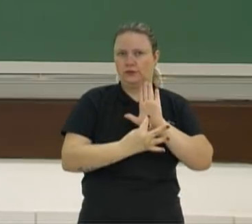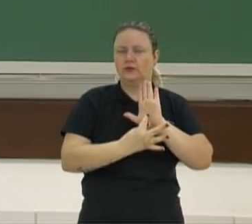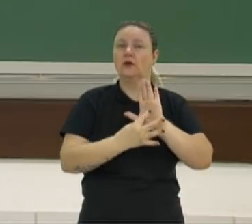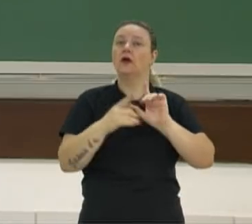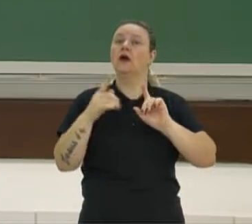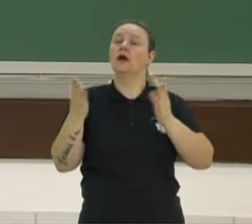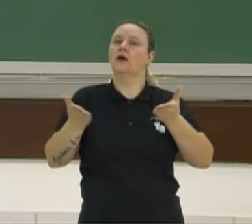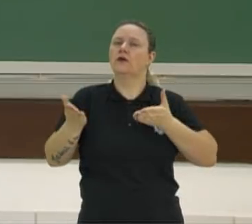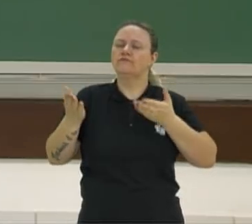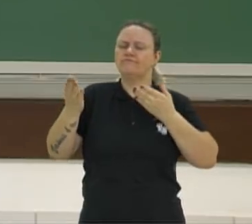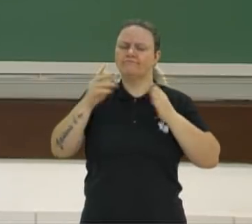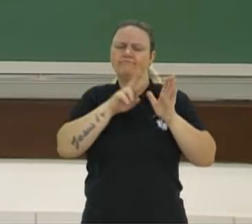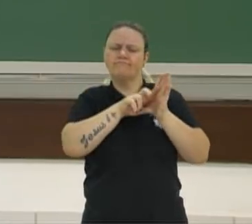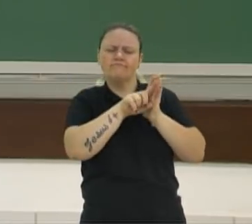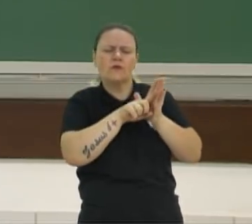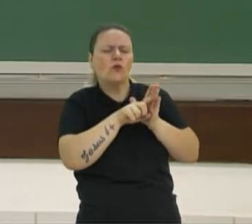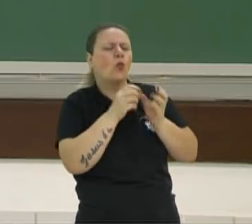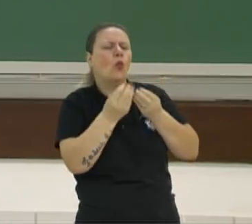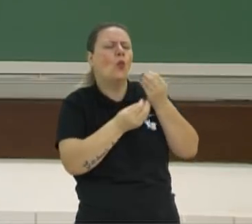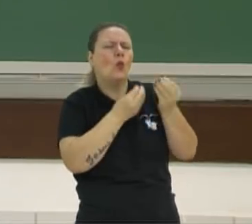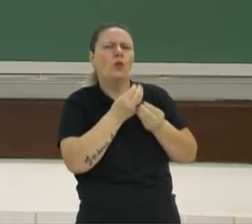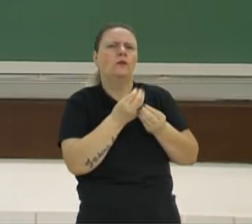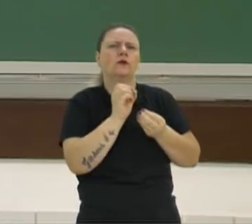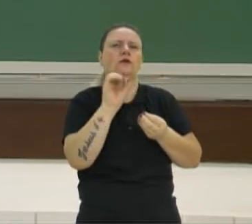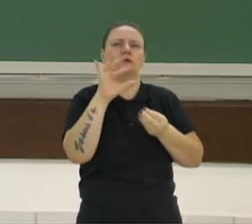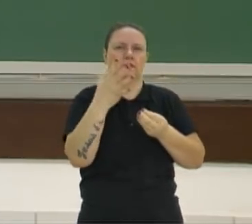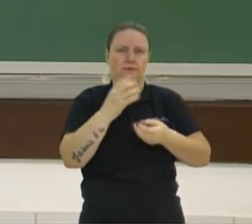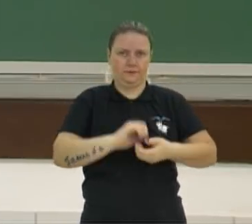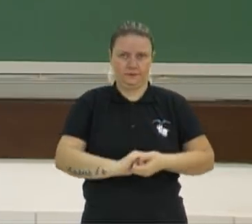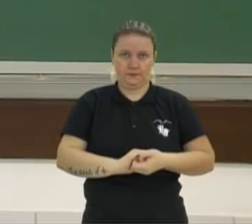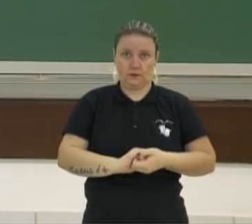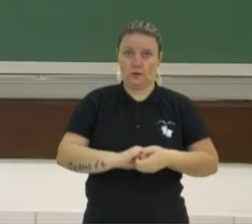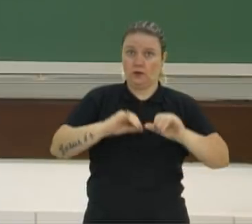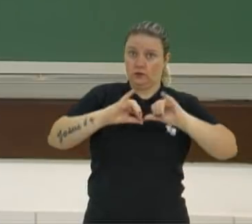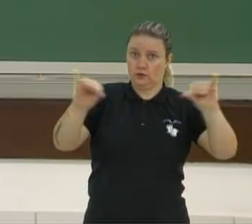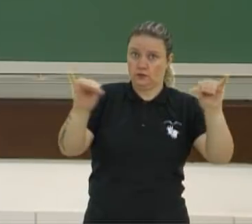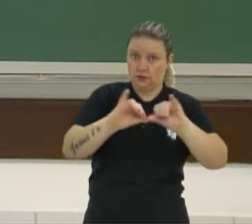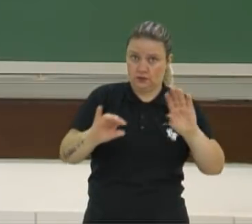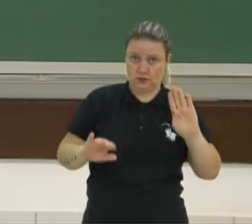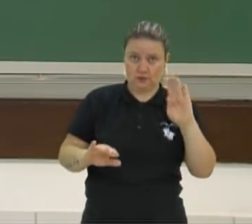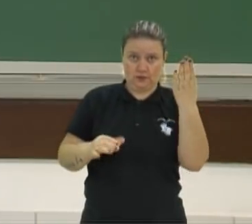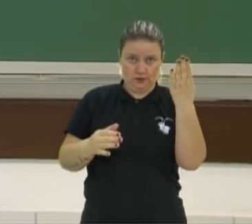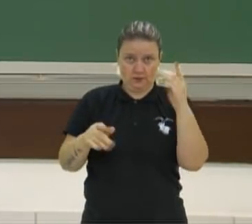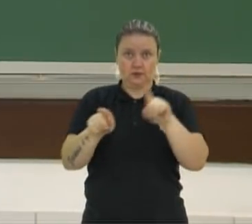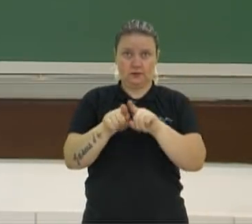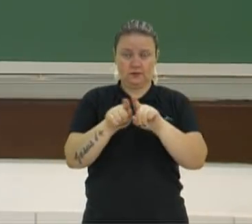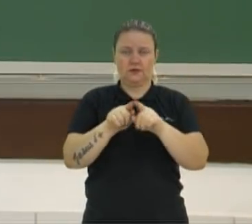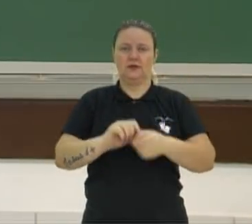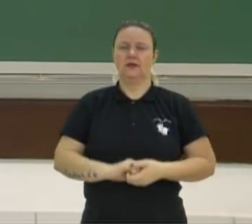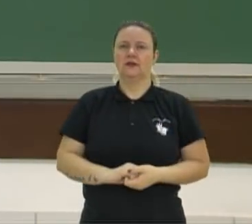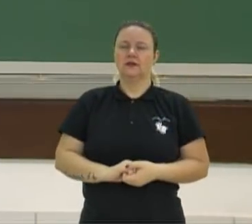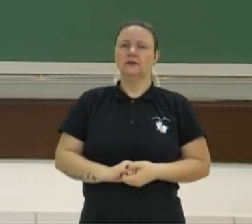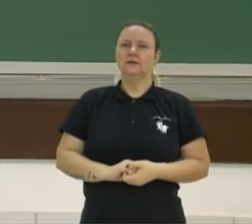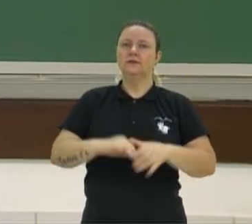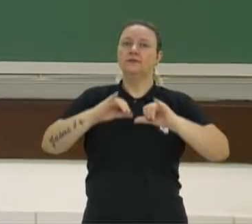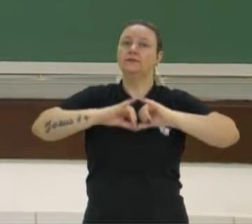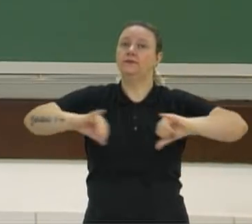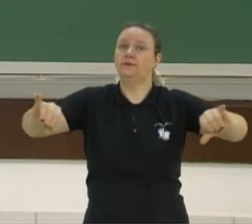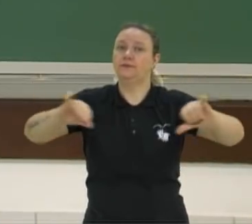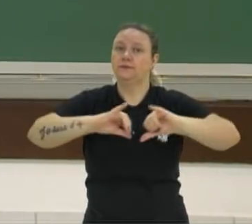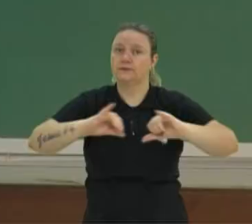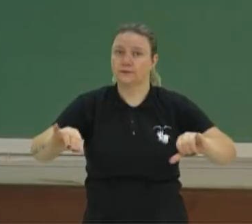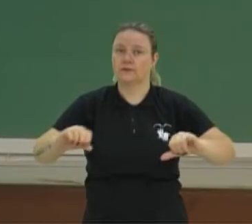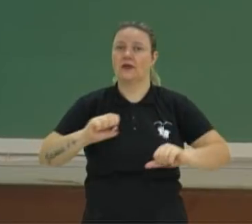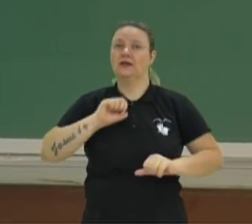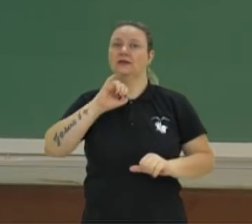uma notícia e um guia sobre fake news. Mas antes, vamos aos nossos recados. Acompanhe. Se você